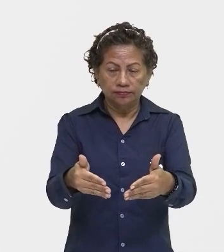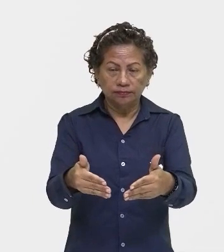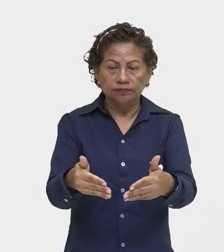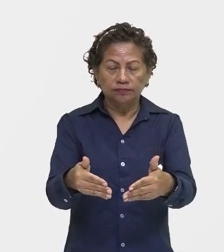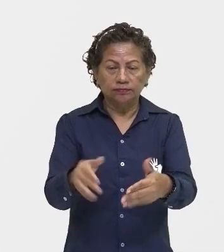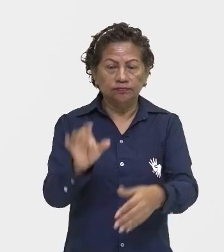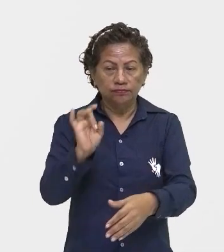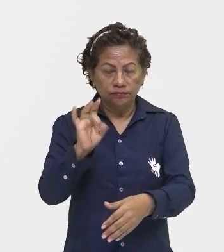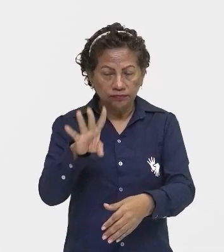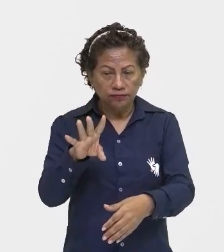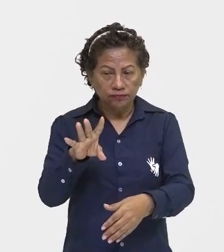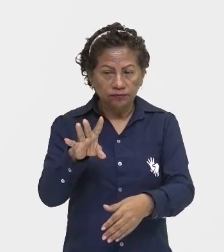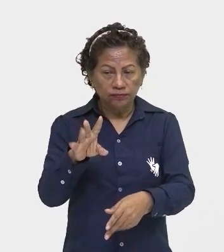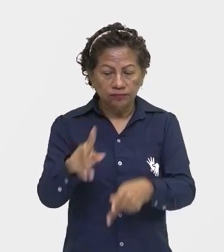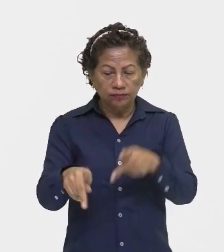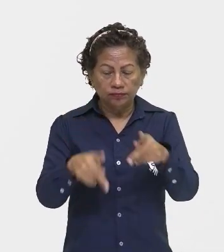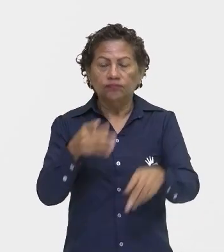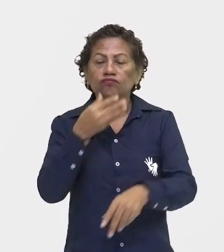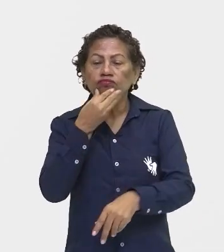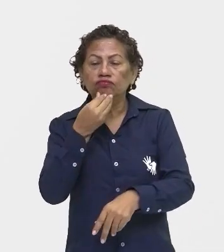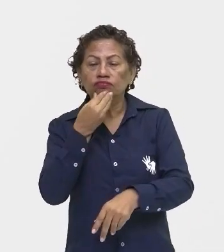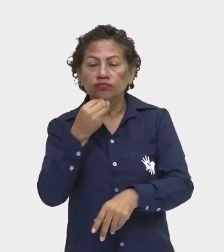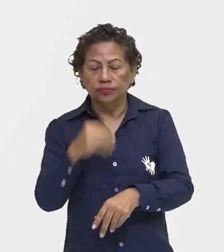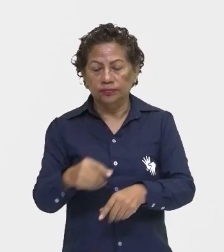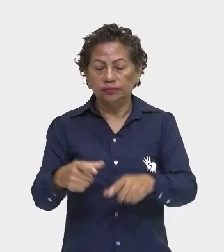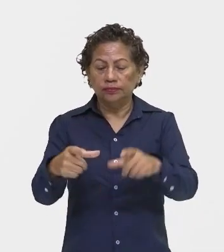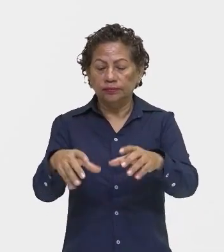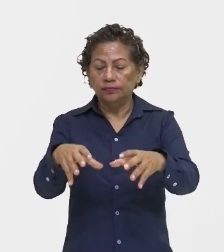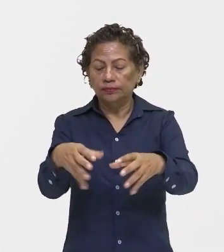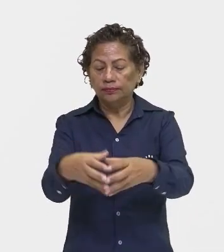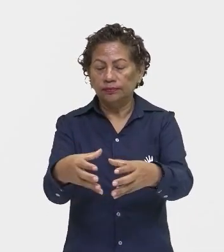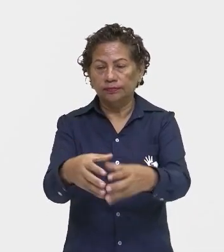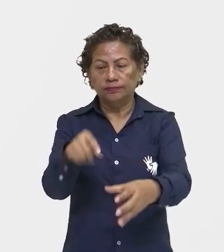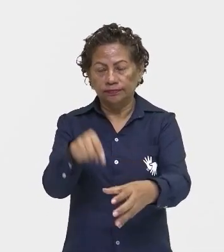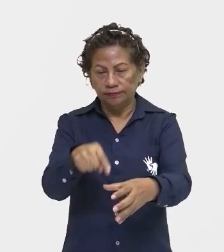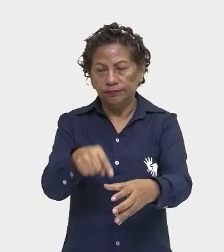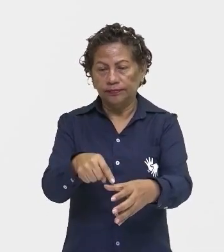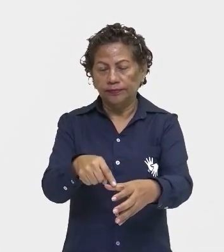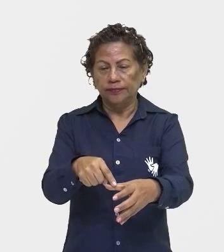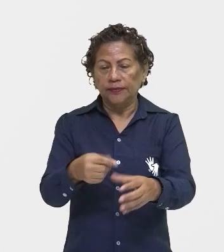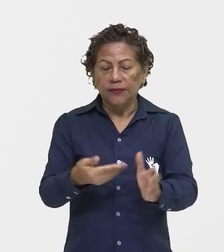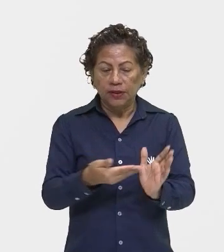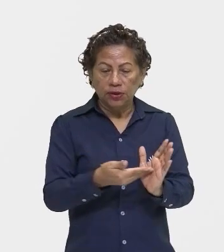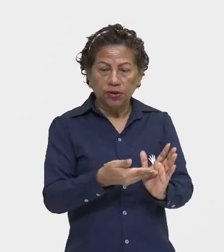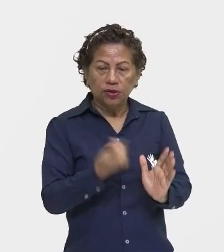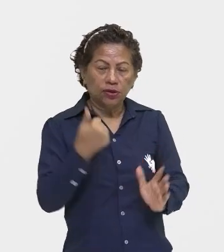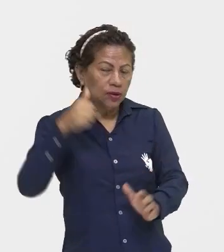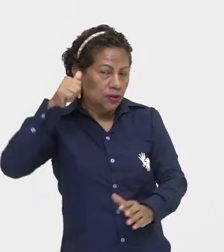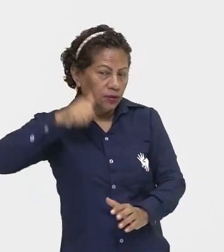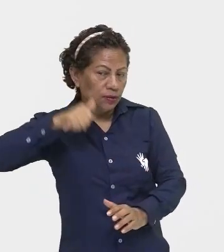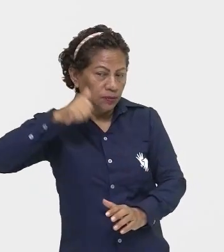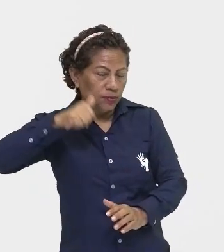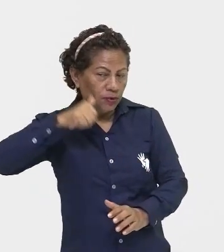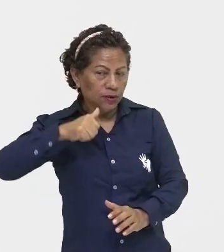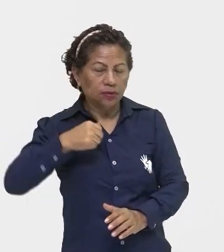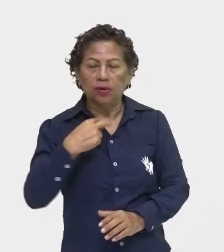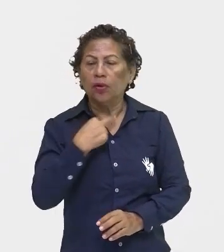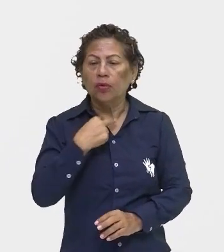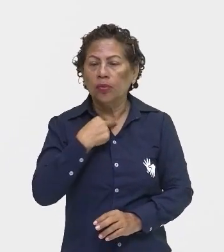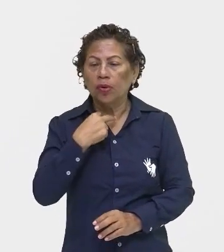tribo, ficando mulheres de fora. Olha só, algumas danças são específicas para os homens da